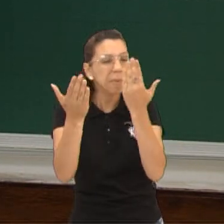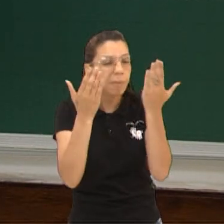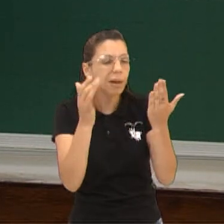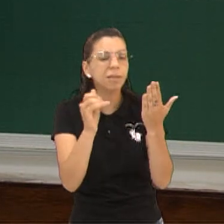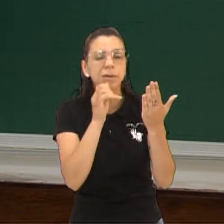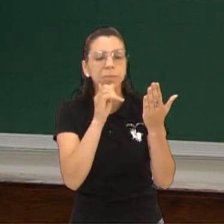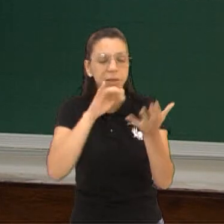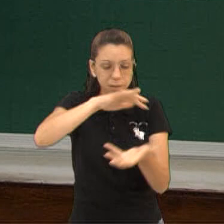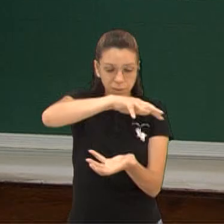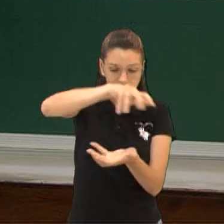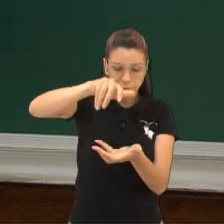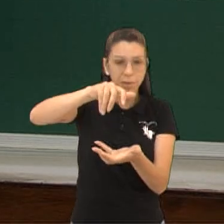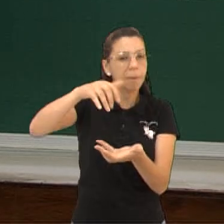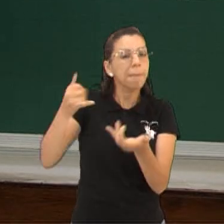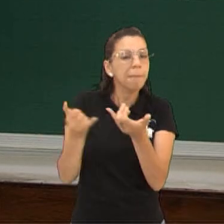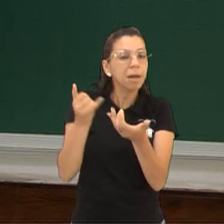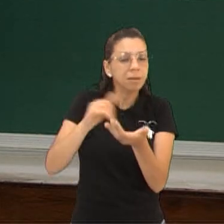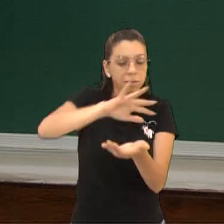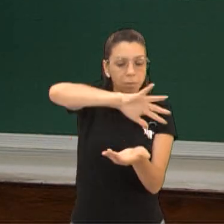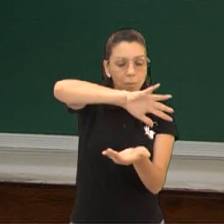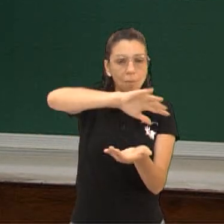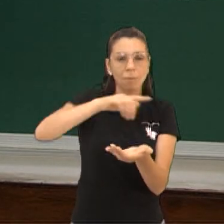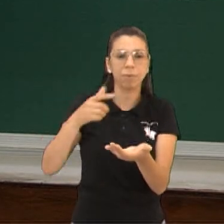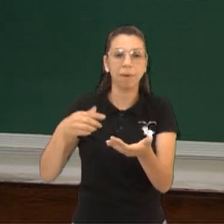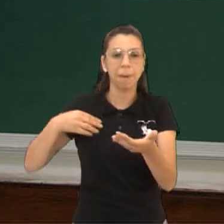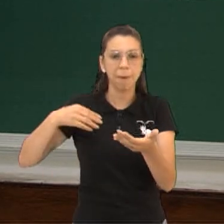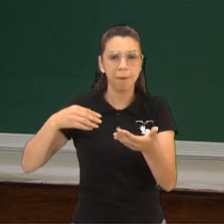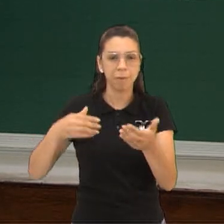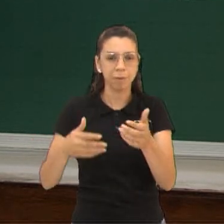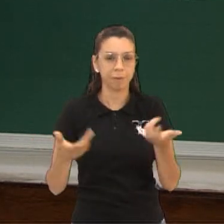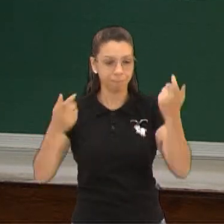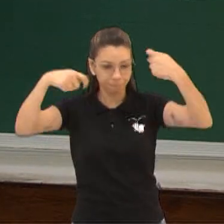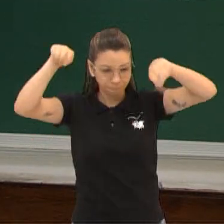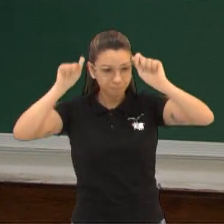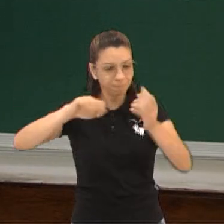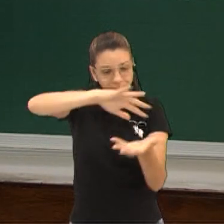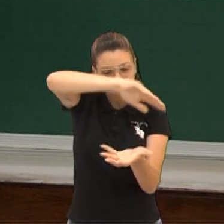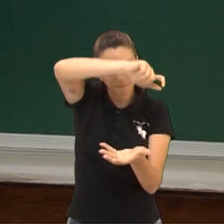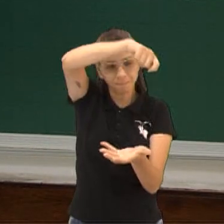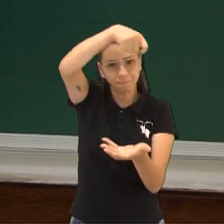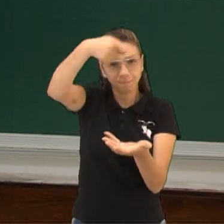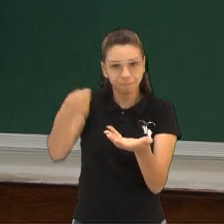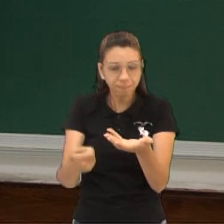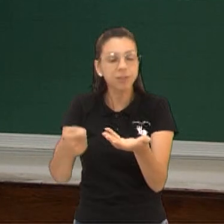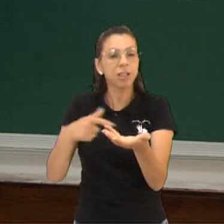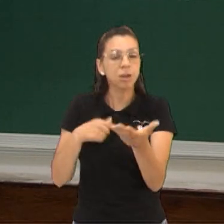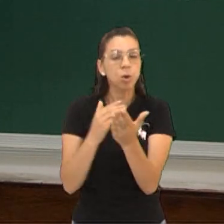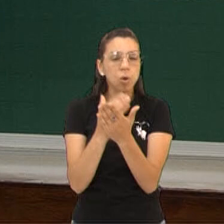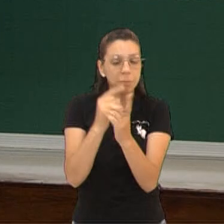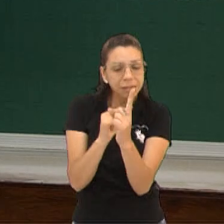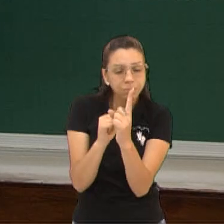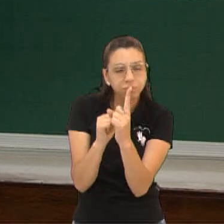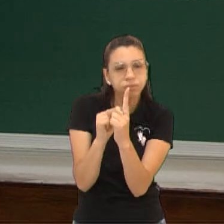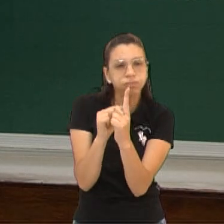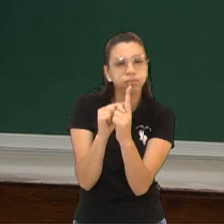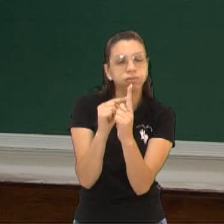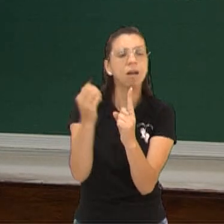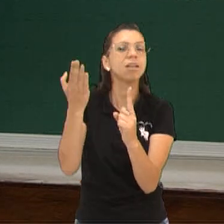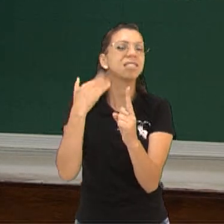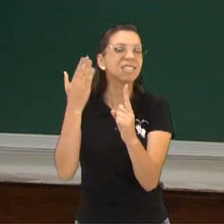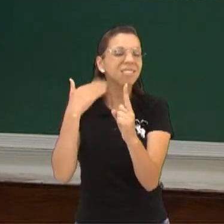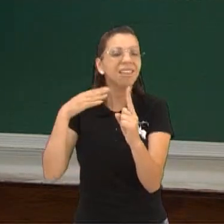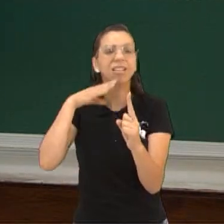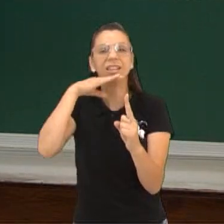coberta, né, cobrindo o nosso planeta, e com essa coberta, cada vez ele vai se aquecendo mais. Essa coberta ela